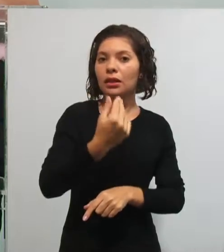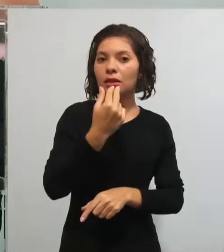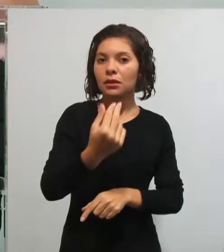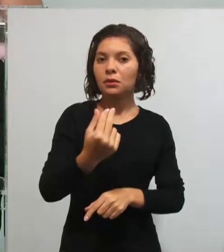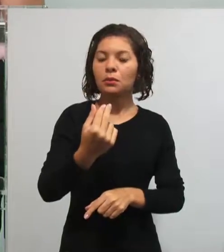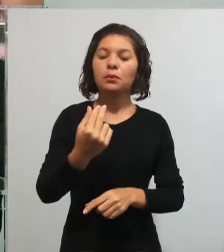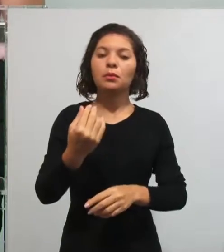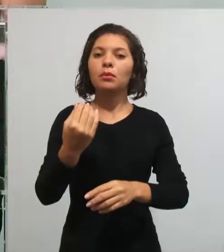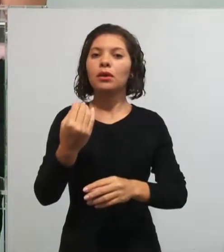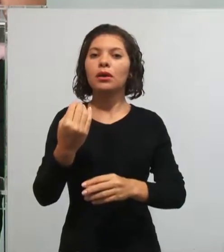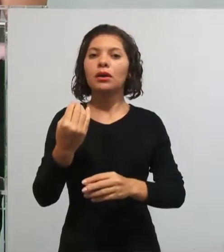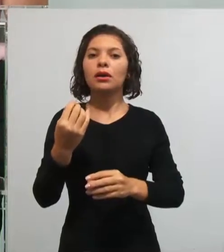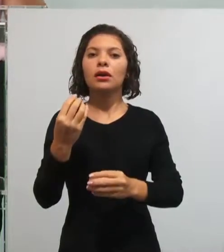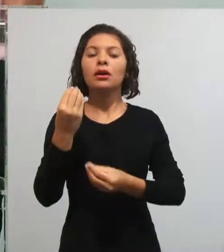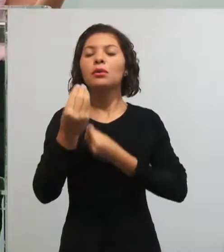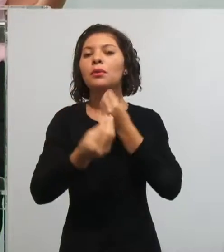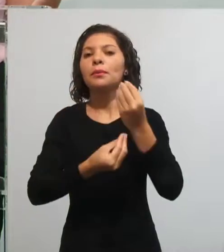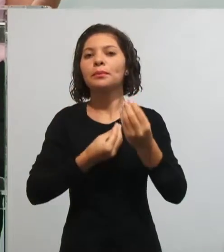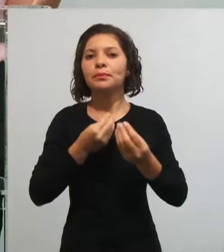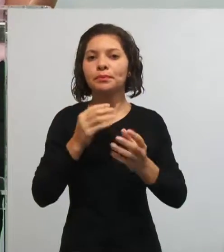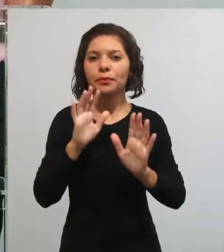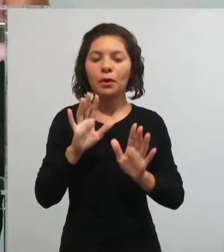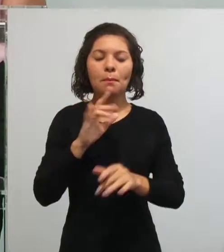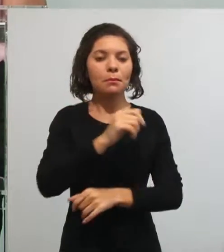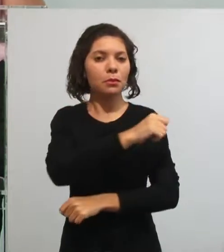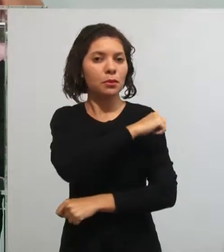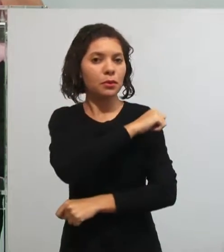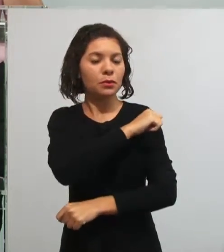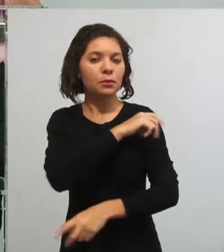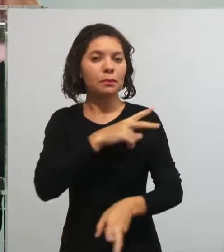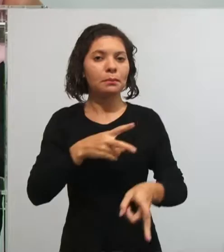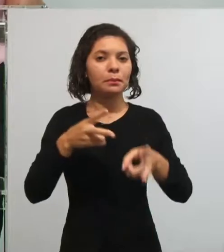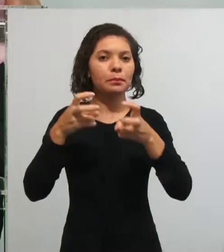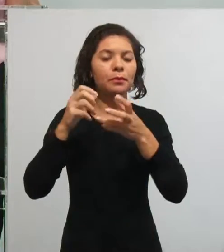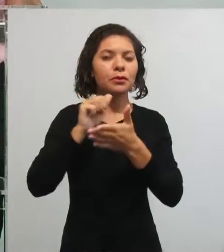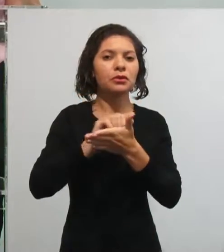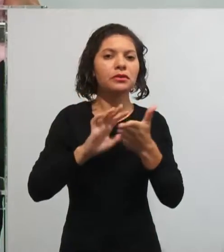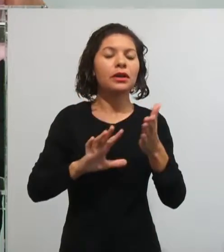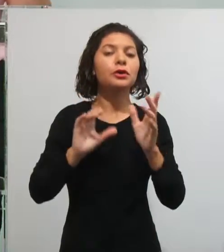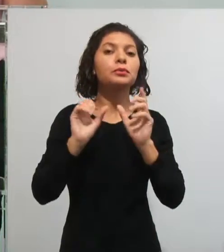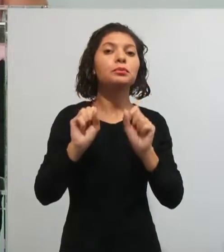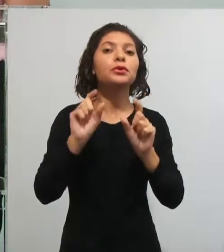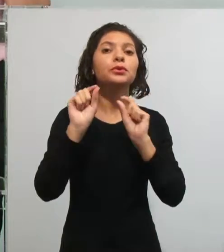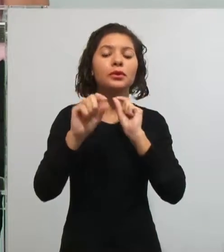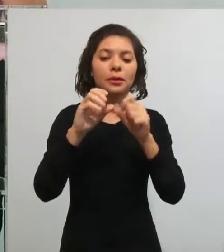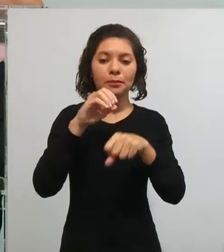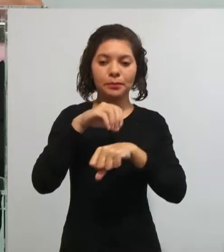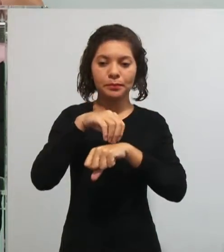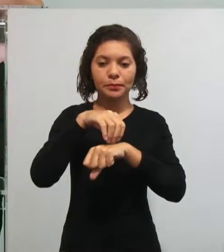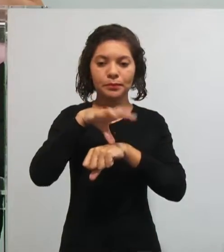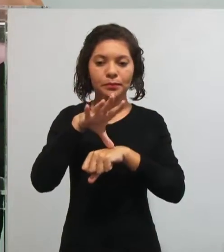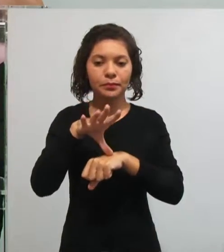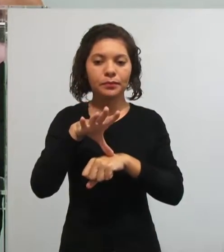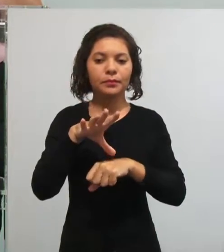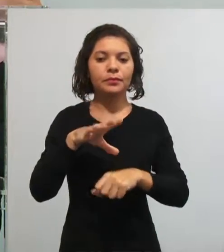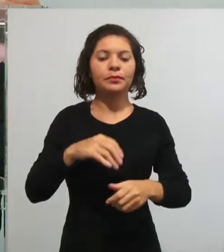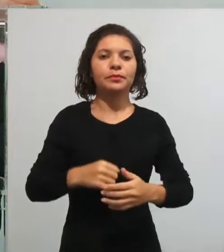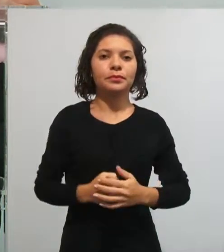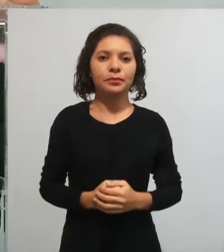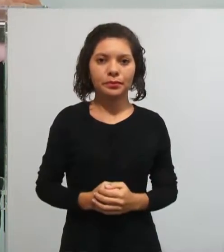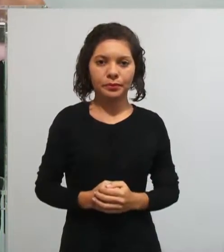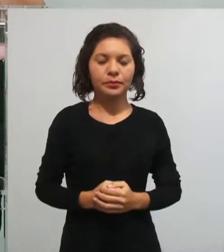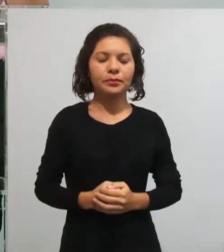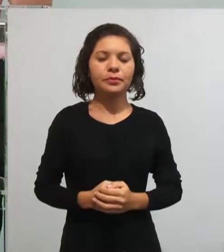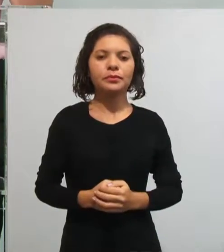para levar o aluno a perceber isso, uma atividade que pode ser feita é pegar uma mesma notícia de